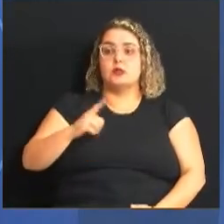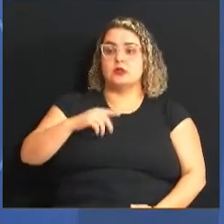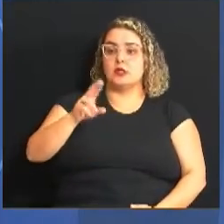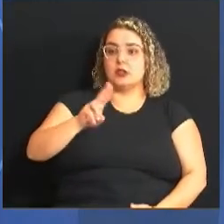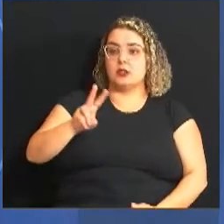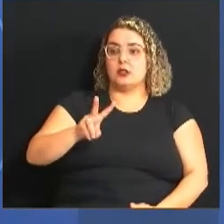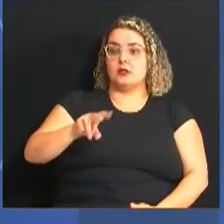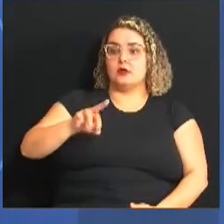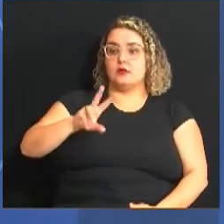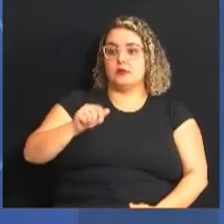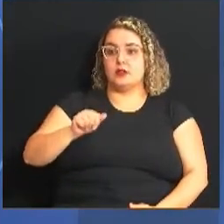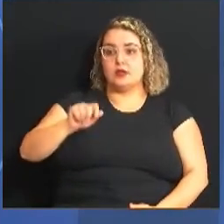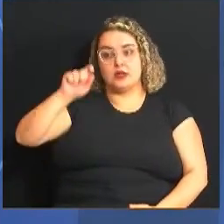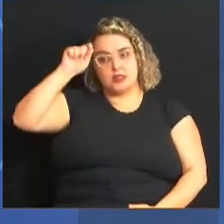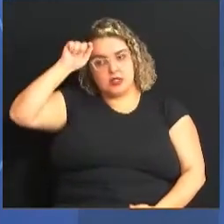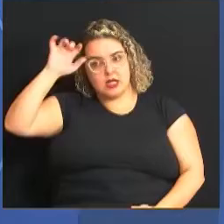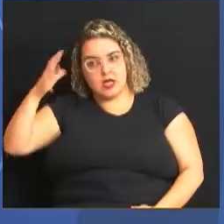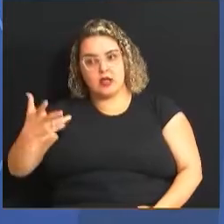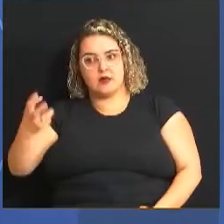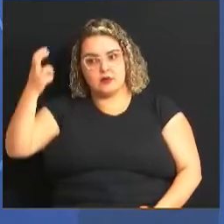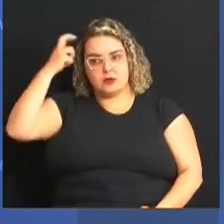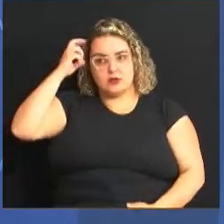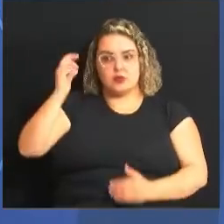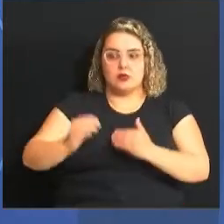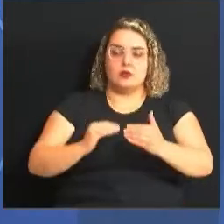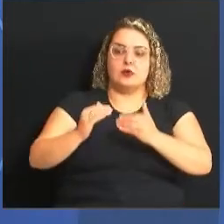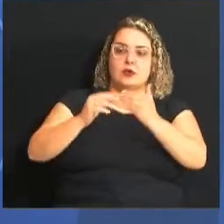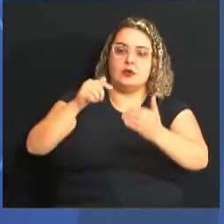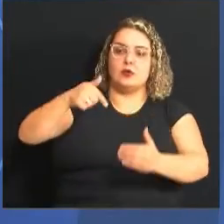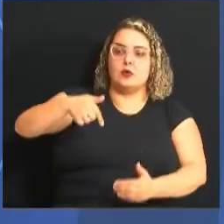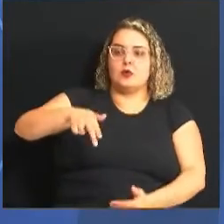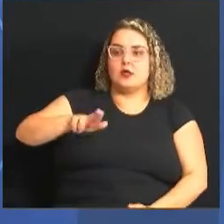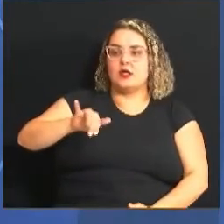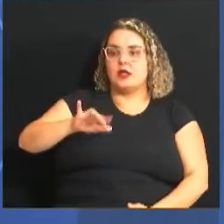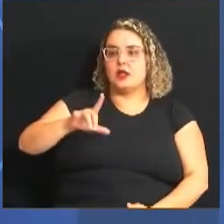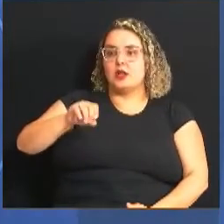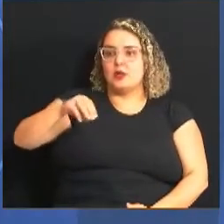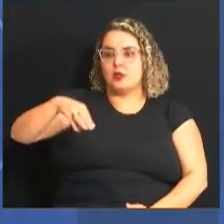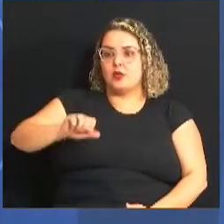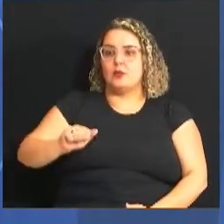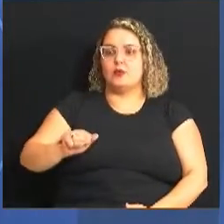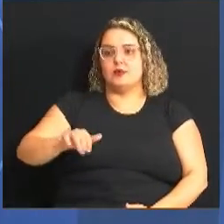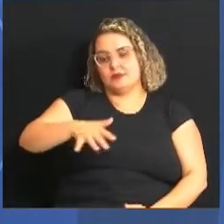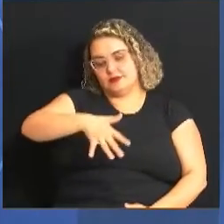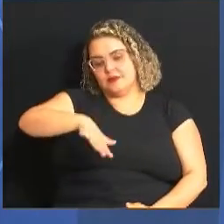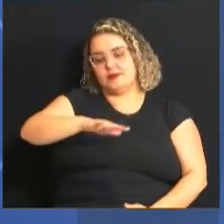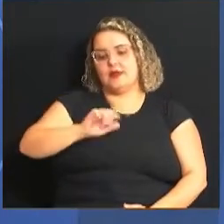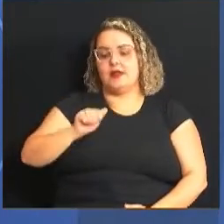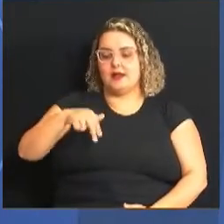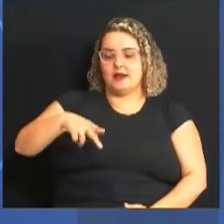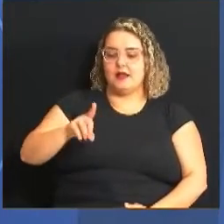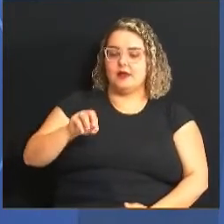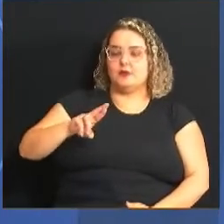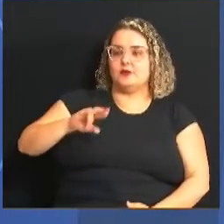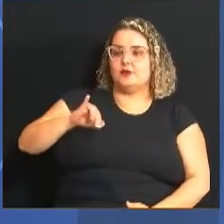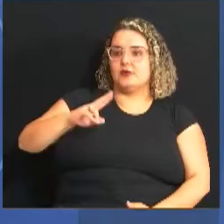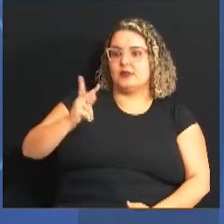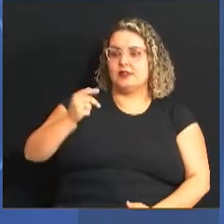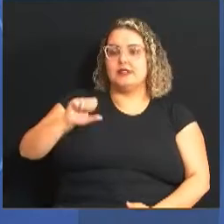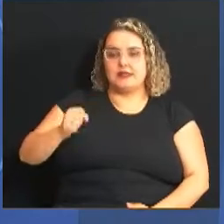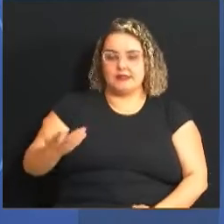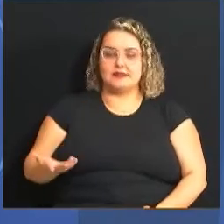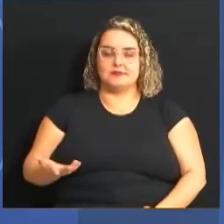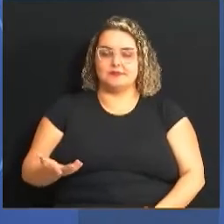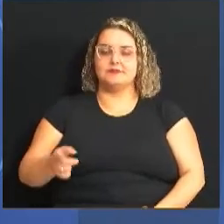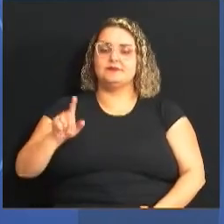Virada Afrocultural, construindo um quilombo na cidade das Andorinhas, que é como conhecida a cidade de Campinas. É uma mostra